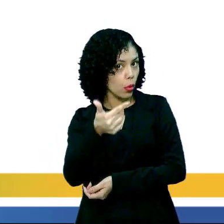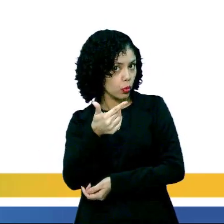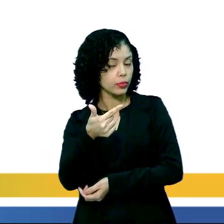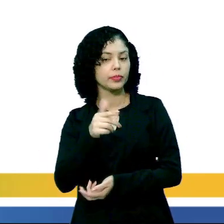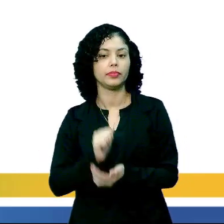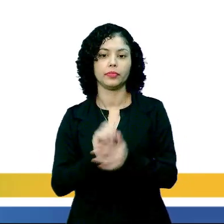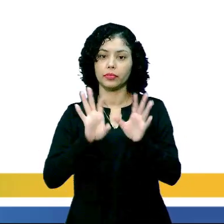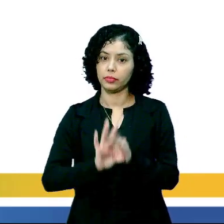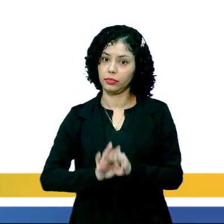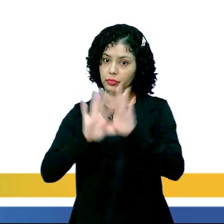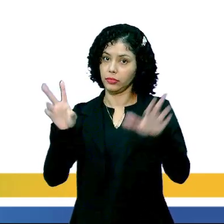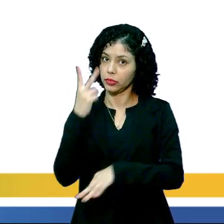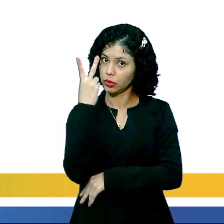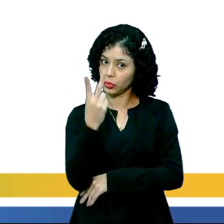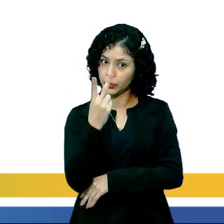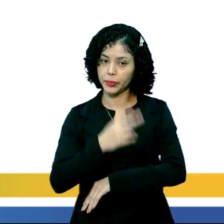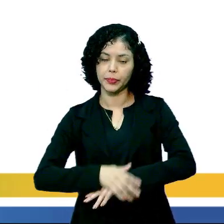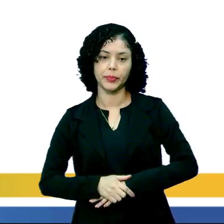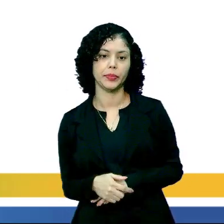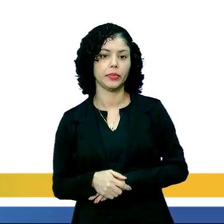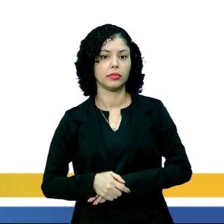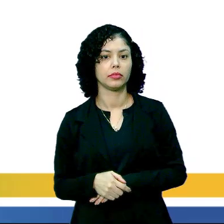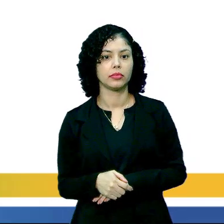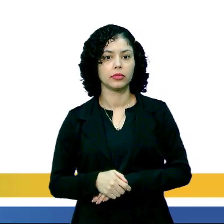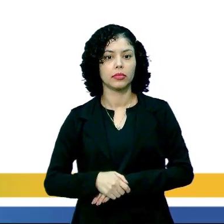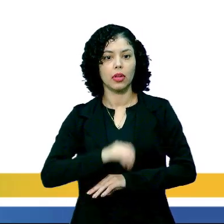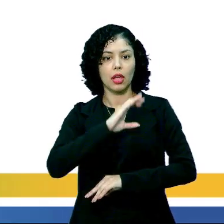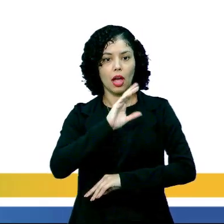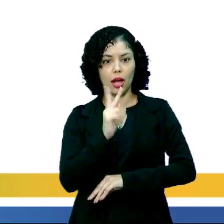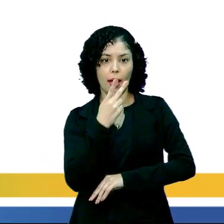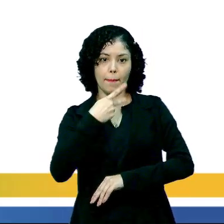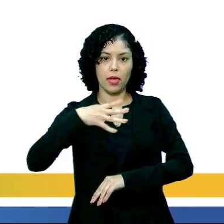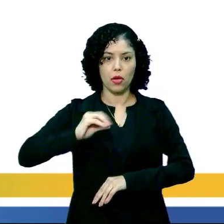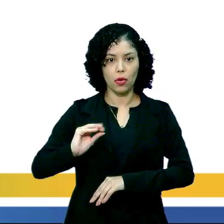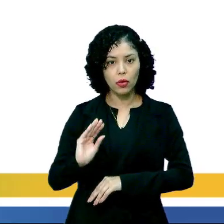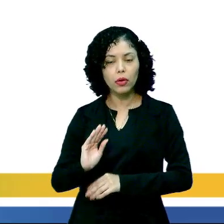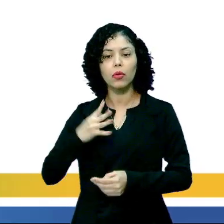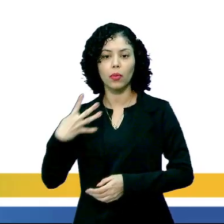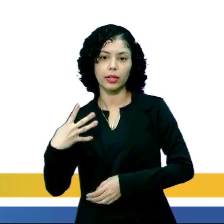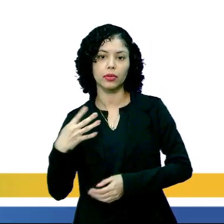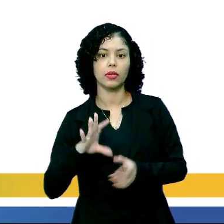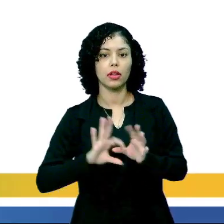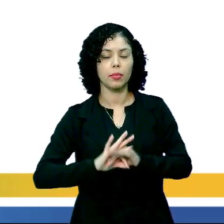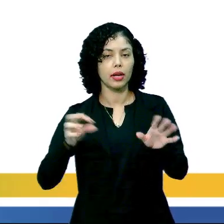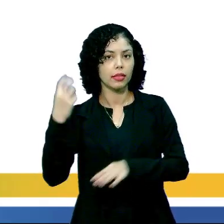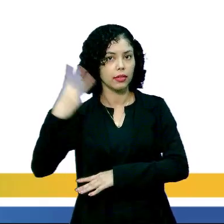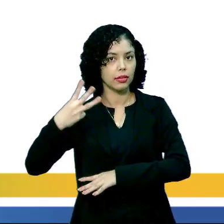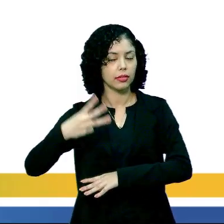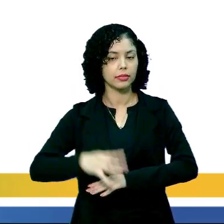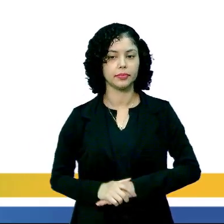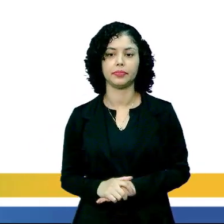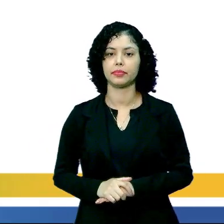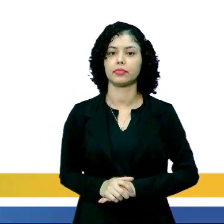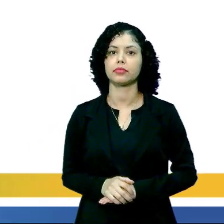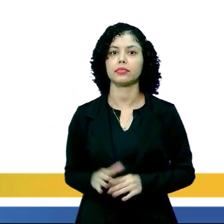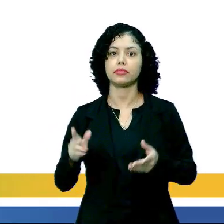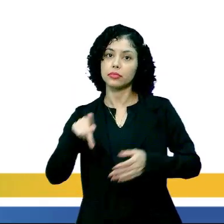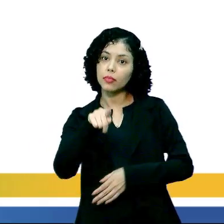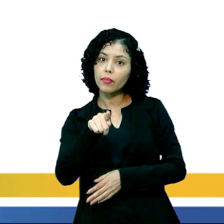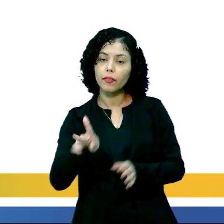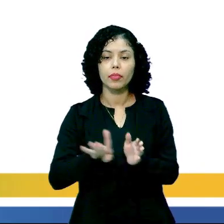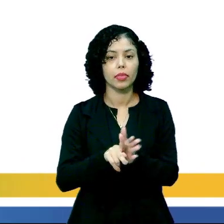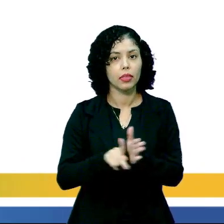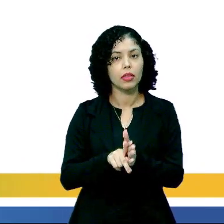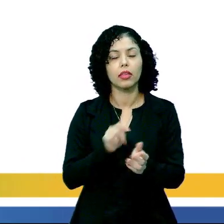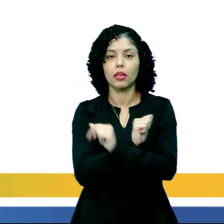hidrogênios então ele vai liberar 2h+ e o ácido fosfórico que tem três hidrogênios ele vai liberar três h+ então para reinos